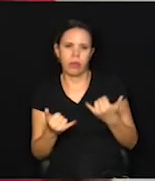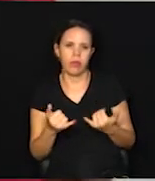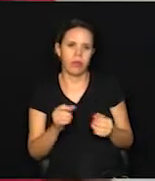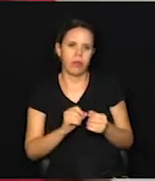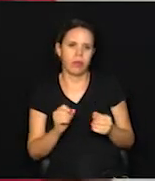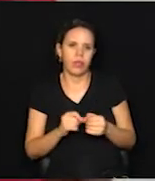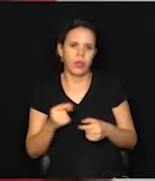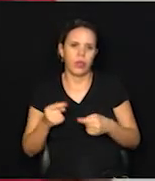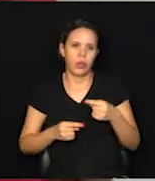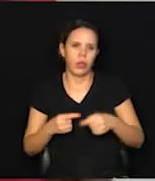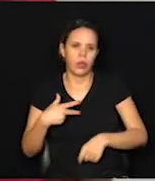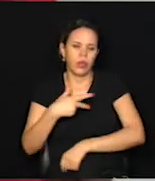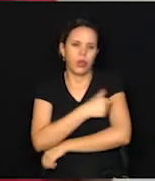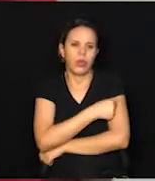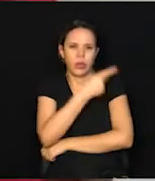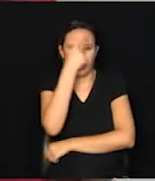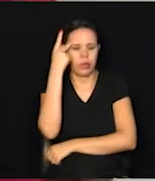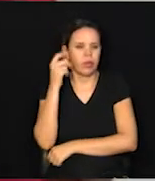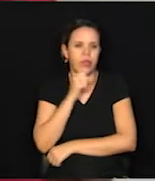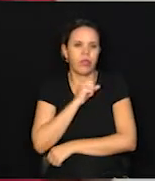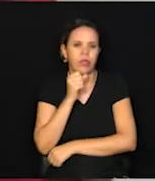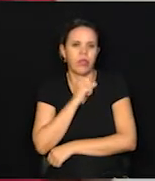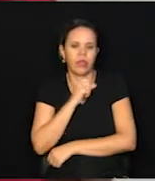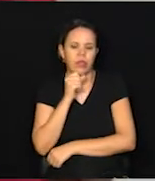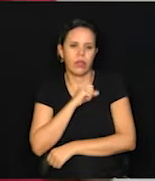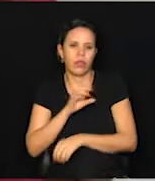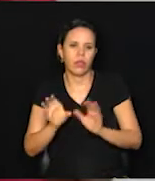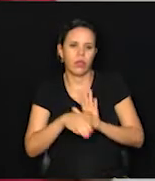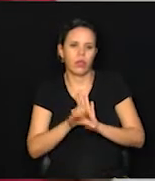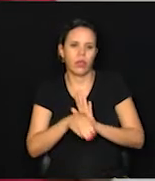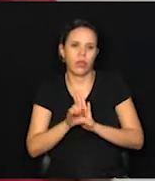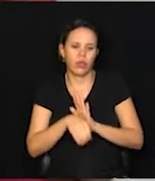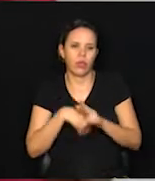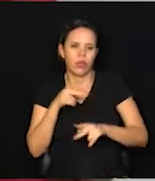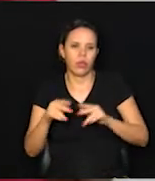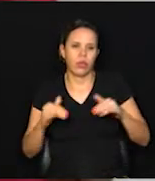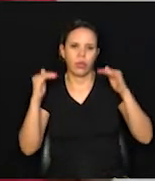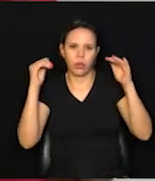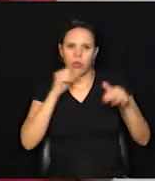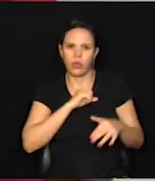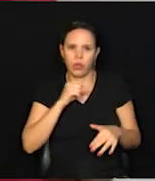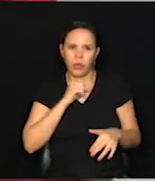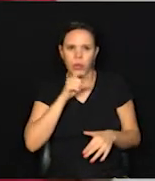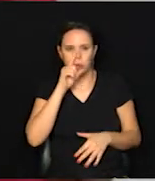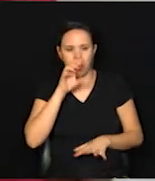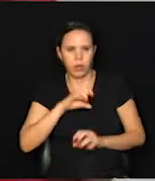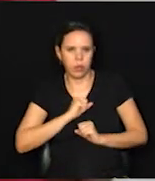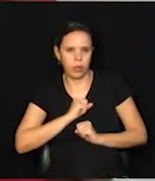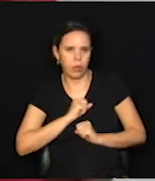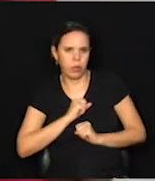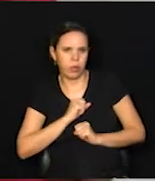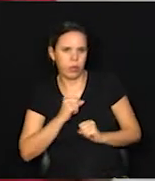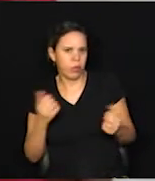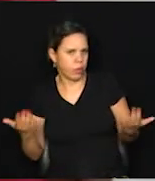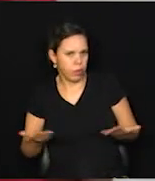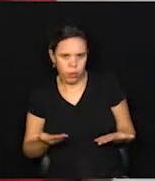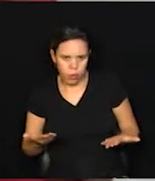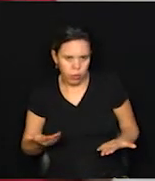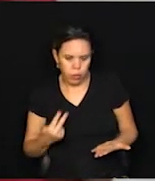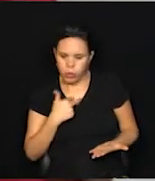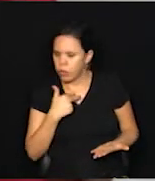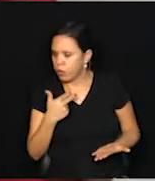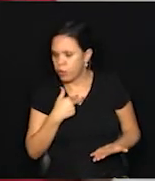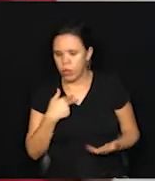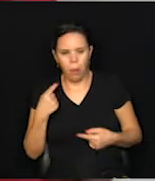a política de vacinar os mais velhos, o conceito era de que os mais velhos estavam sob risco. Agora, não dá para